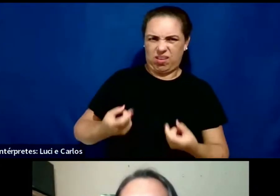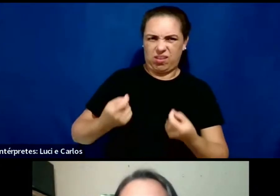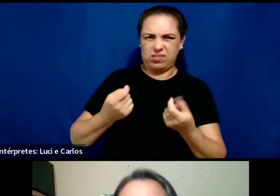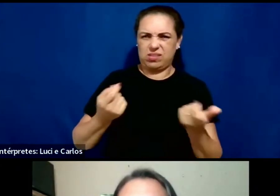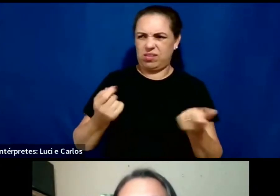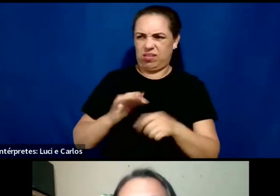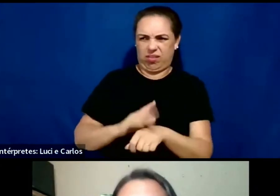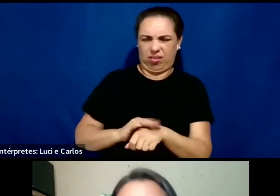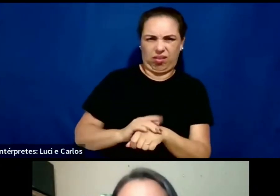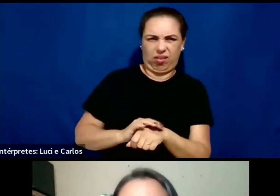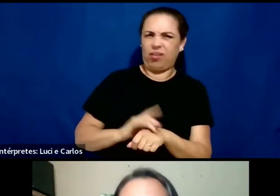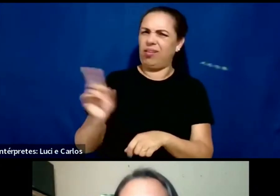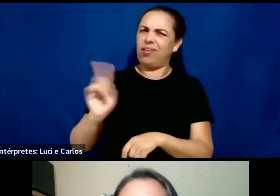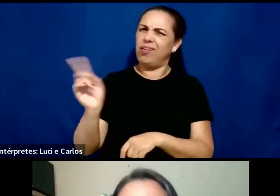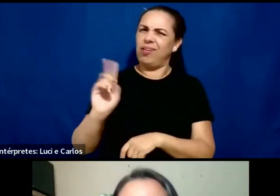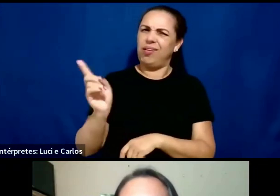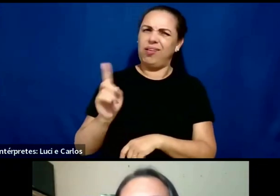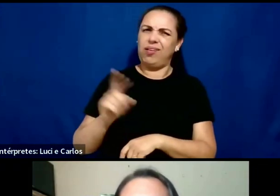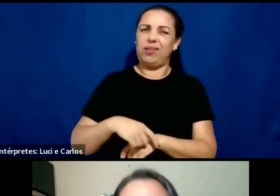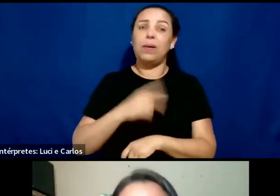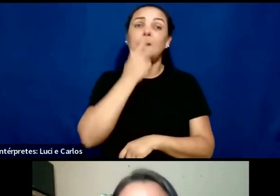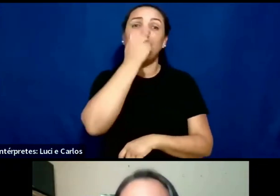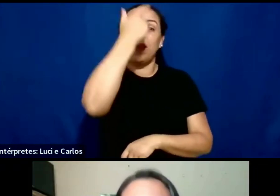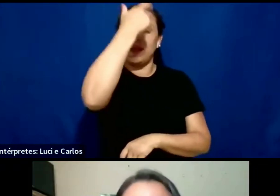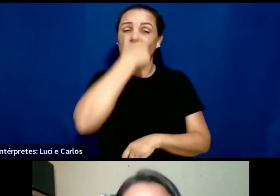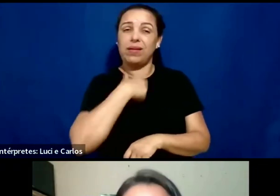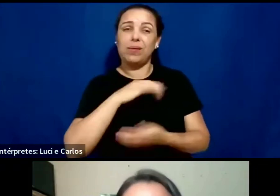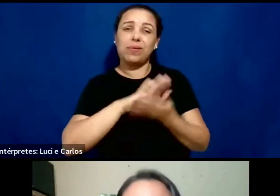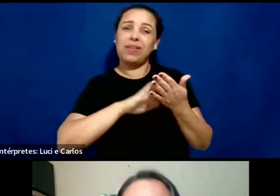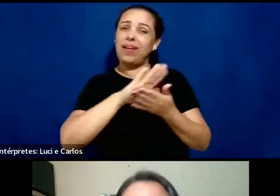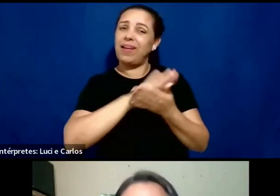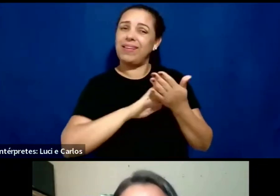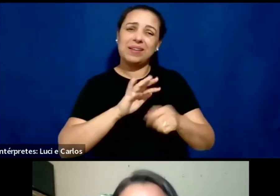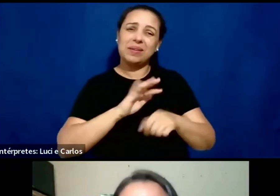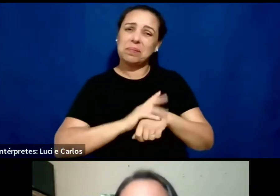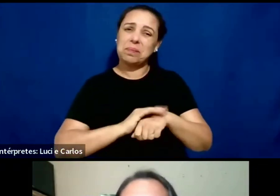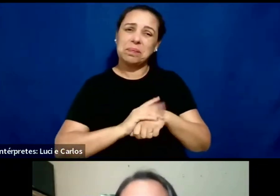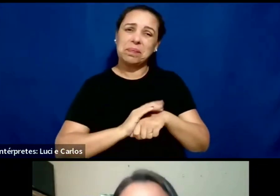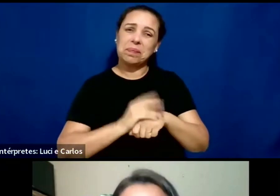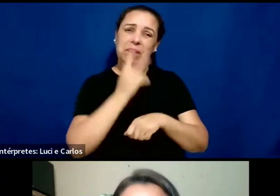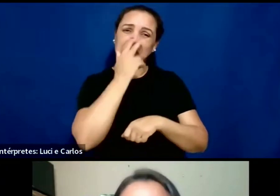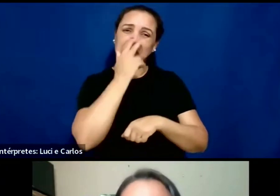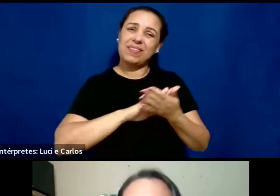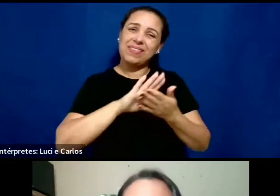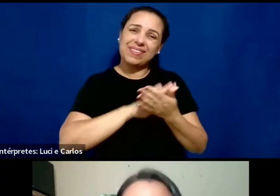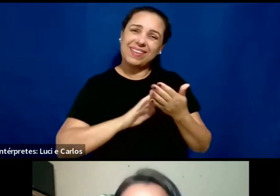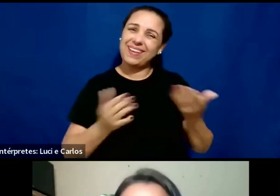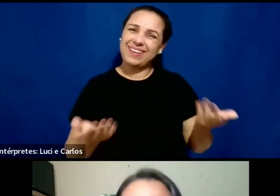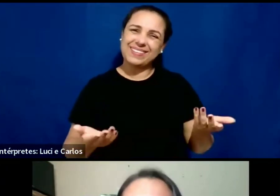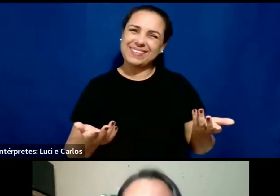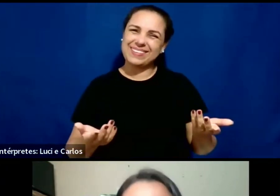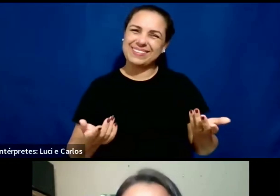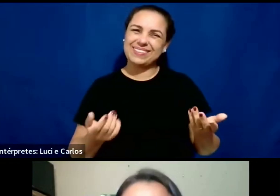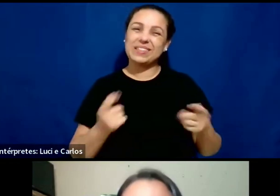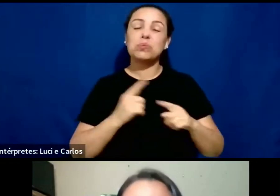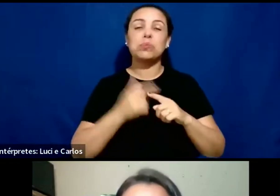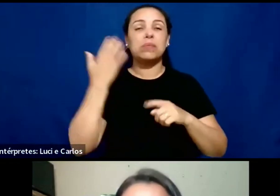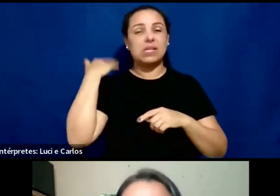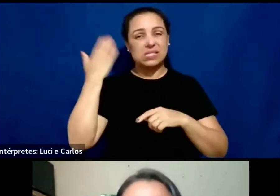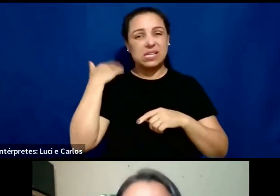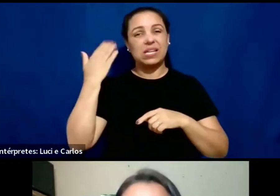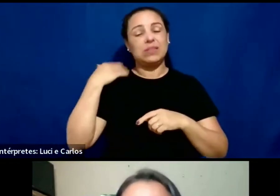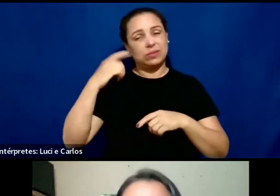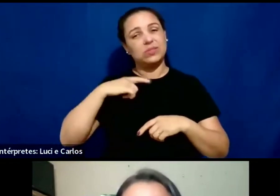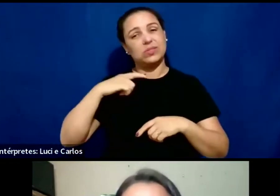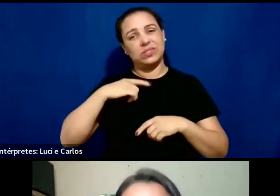paciente oncológico. Realmente, hoje, quem não sabe que eu passei por esse processo, jamais diz que eu passei por esse